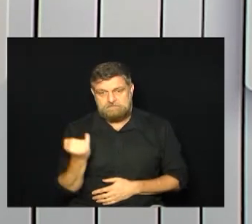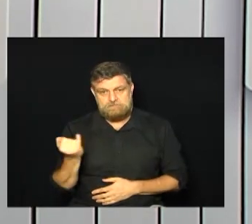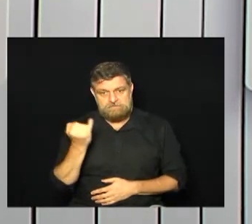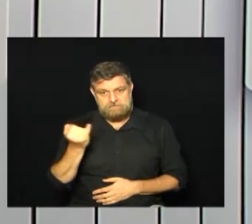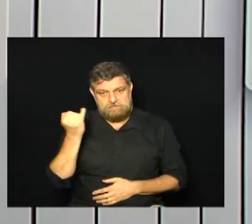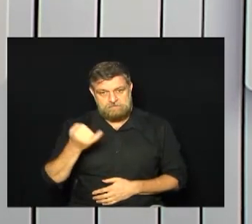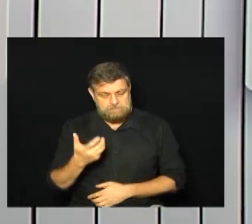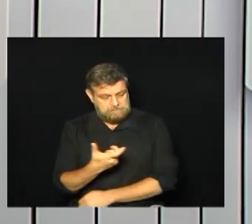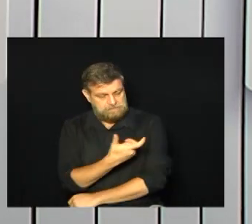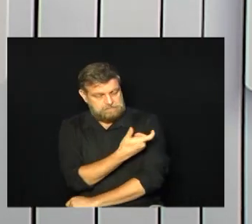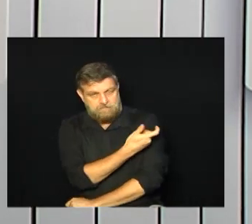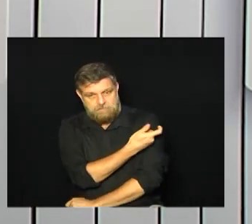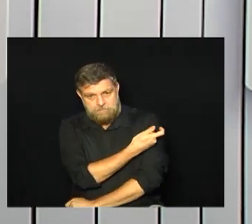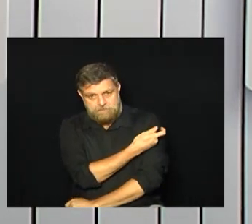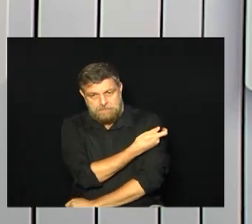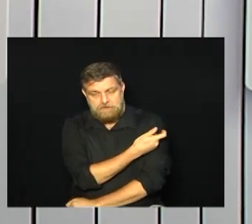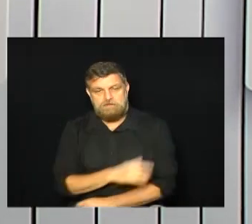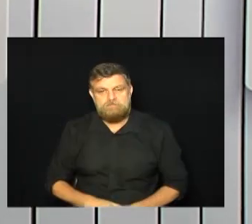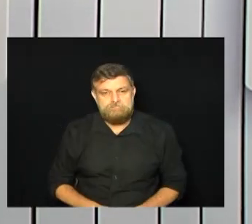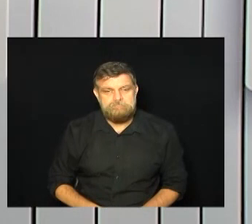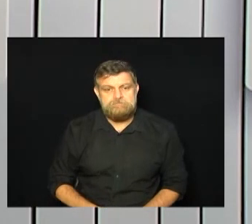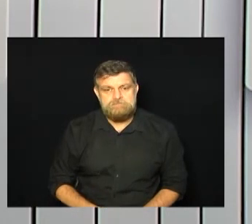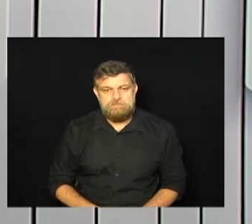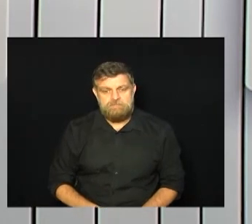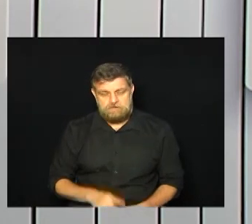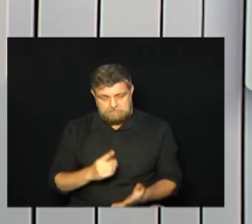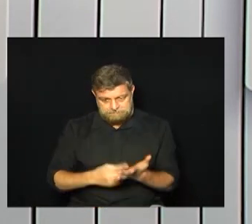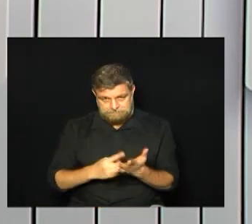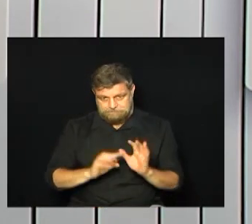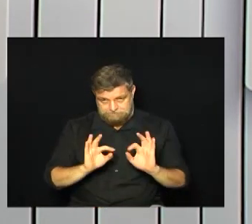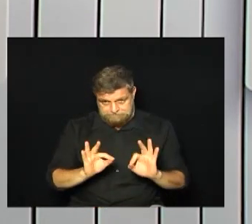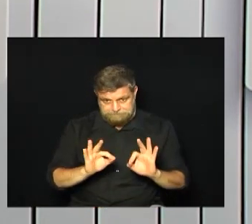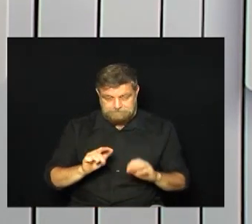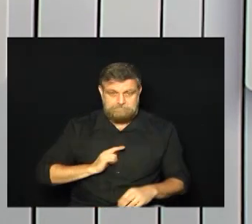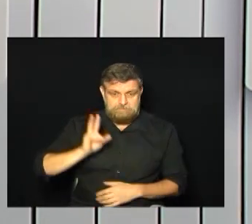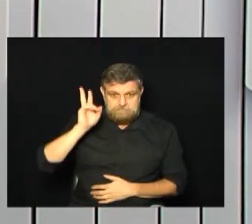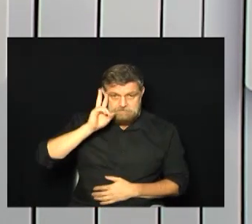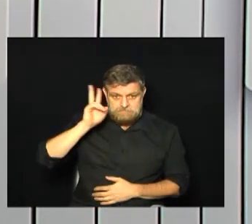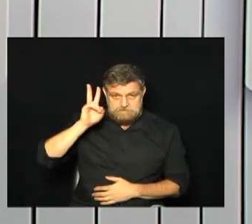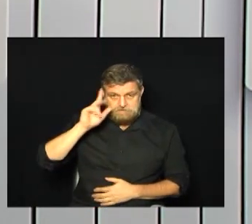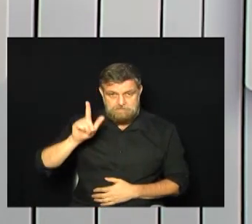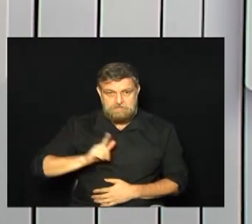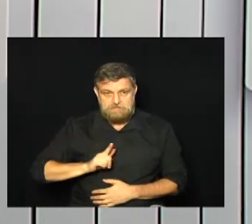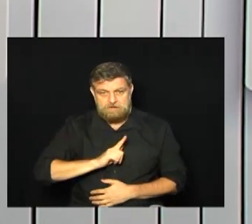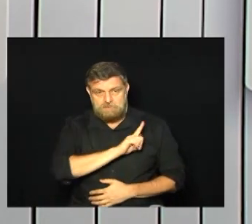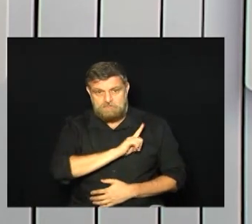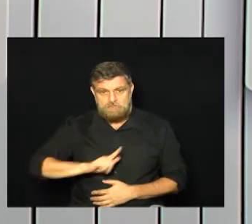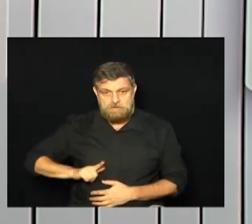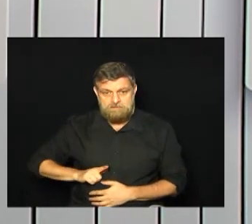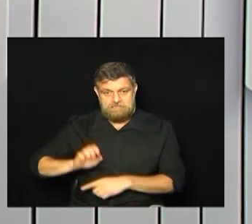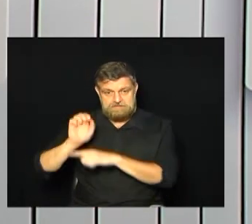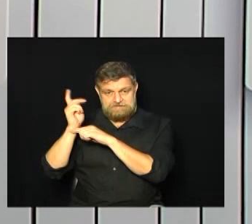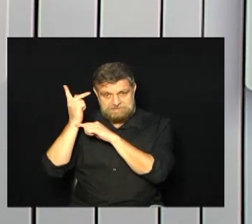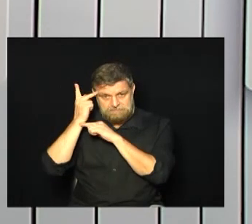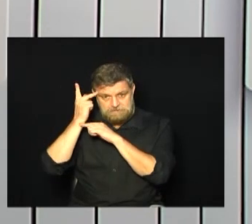da vacinação contra a Covid-19, tá certo? Então, lembrando, hein? Coletiva do governo do estado também